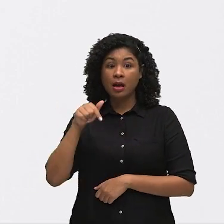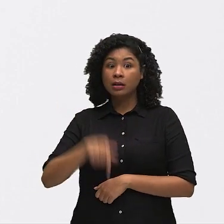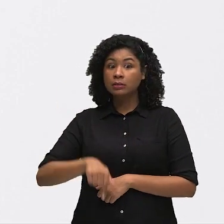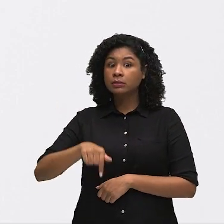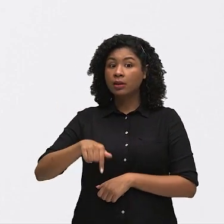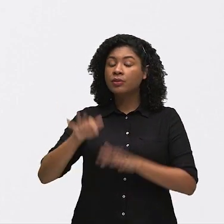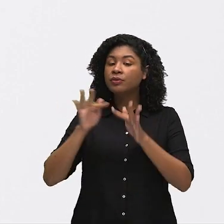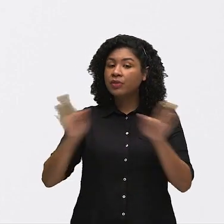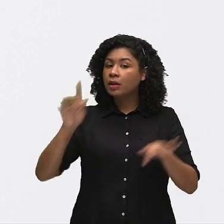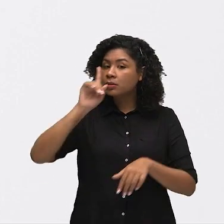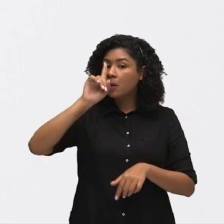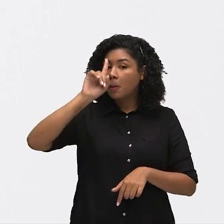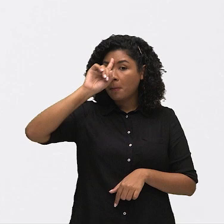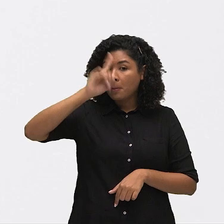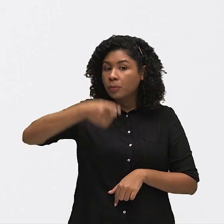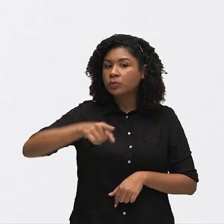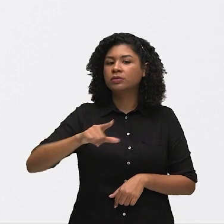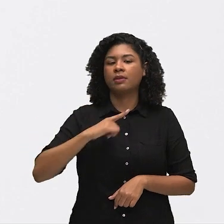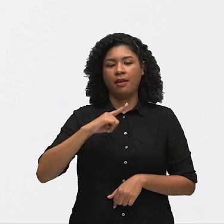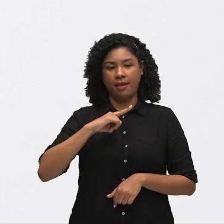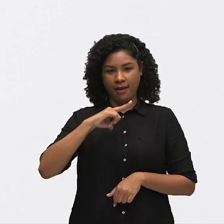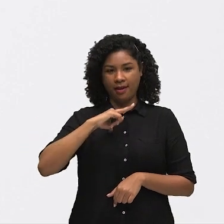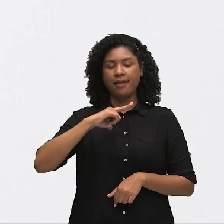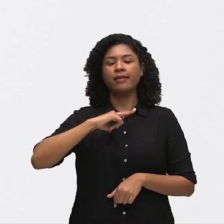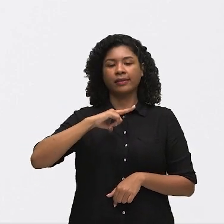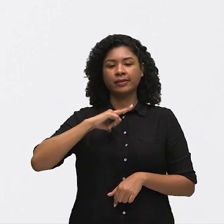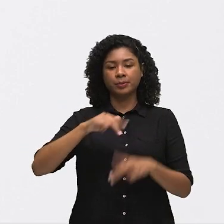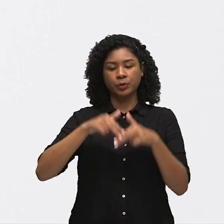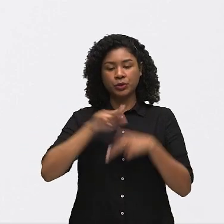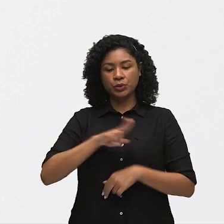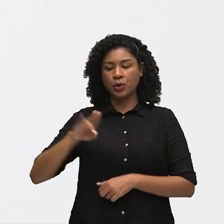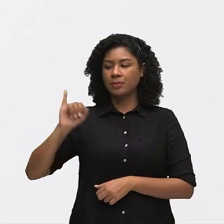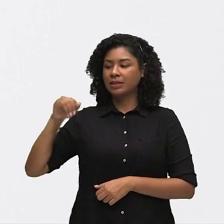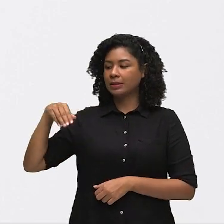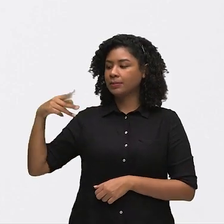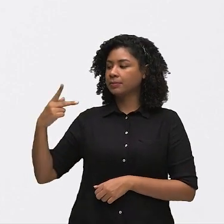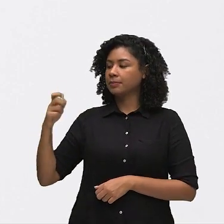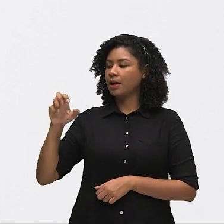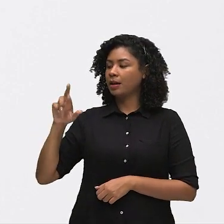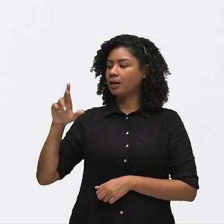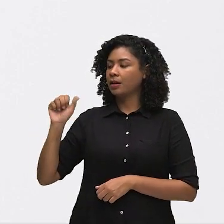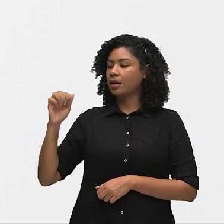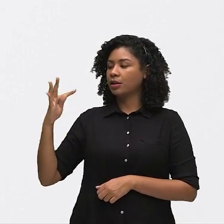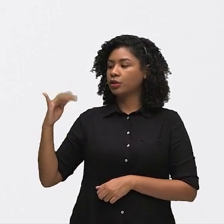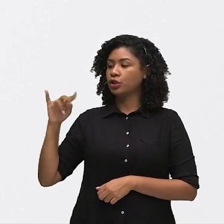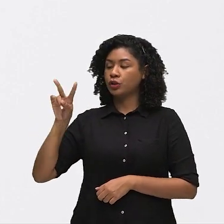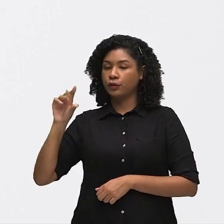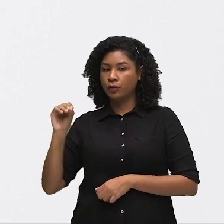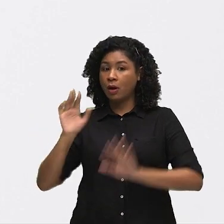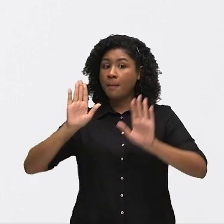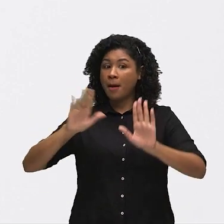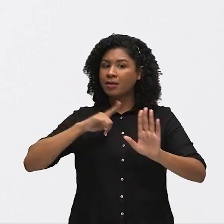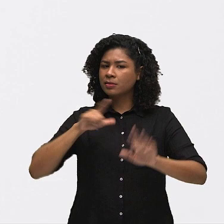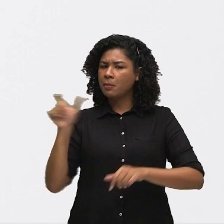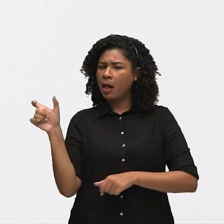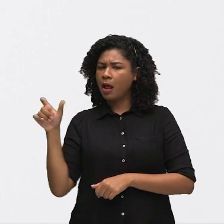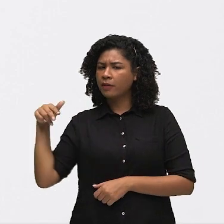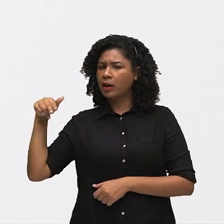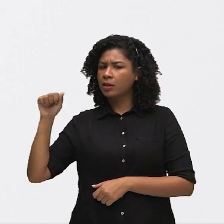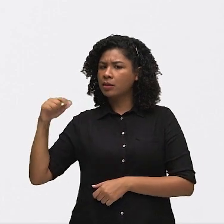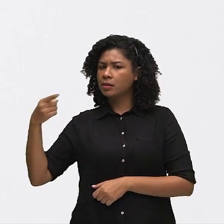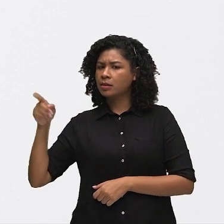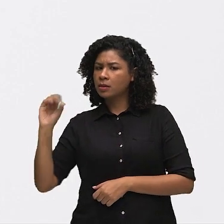frase é com a ordem, né? Esta ordem, então, é imperativo. Porém, a gente tem aqui este não, correto? Então,